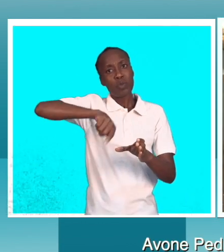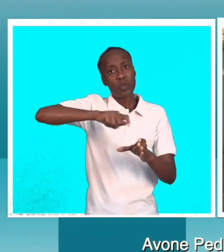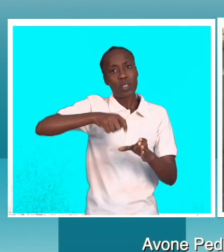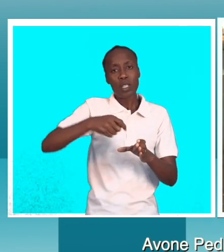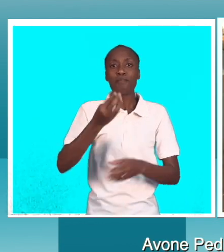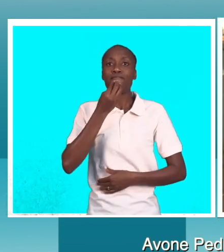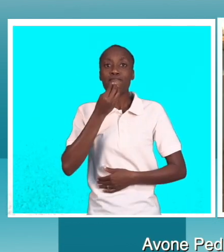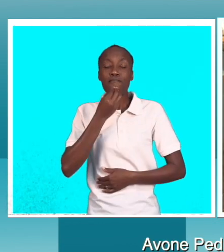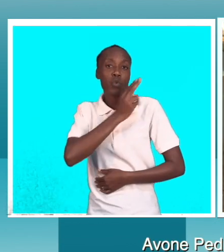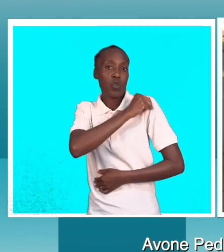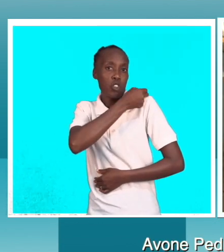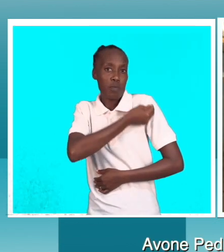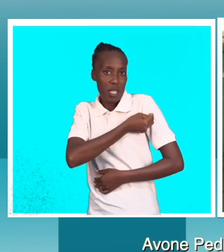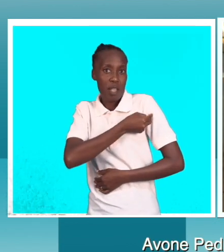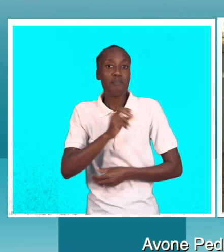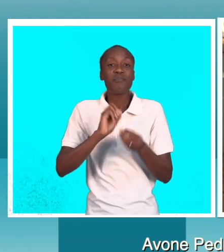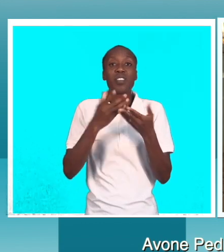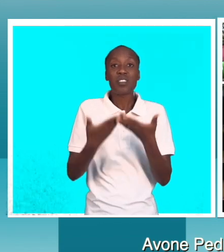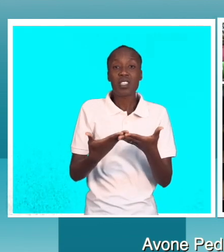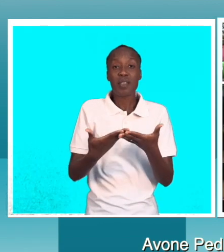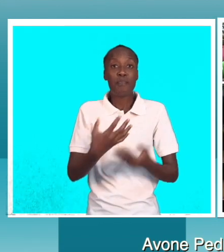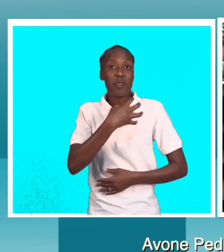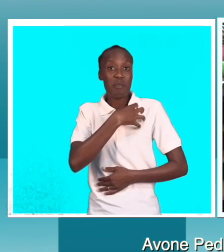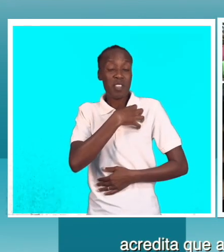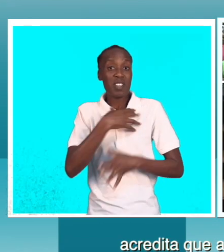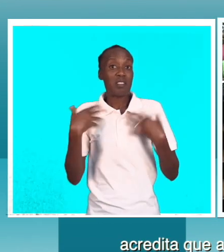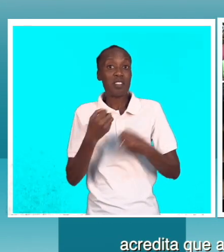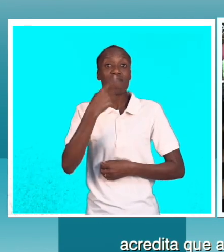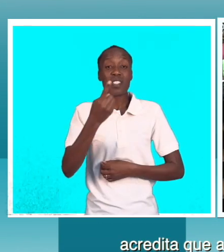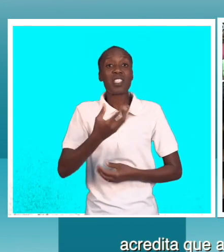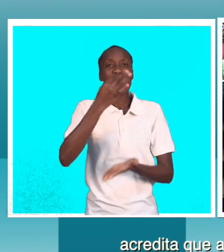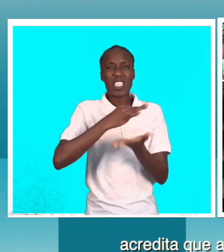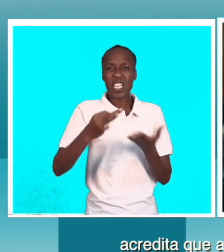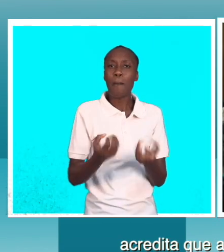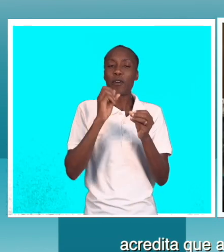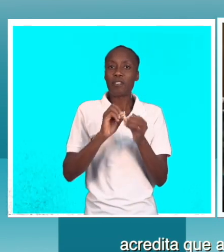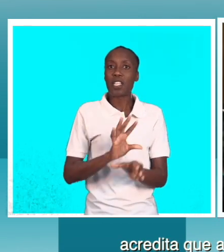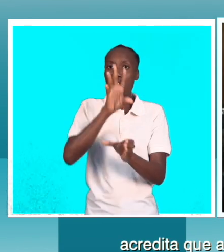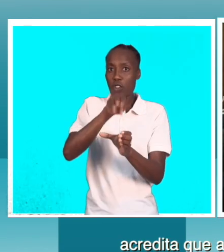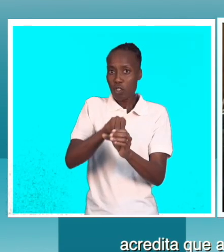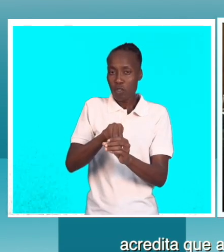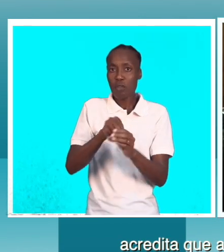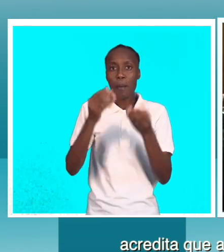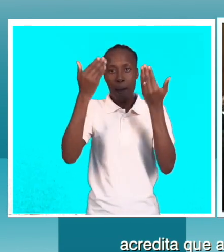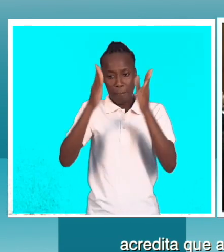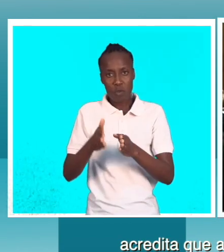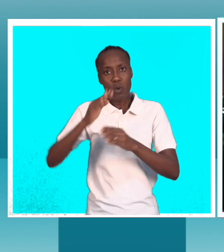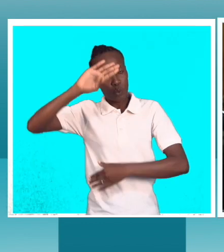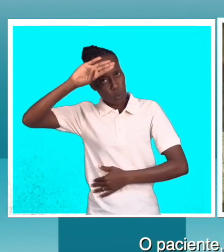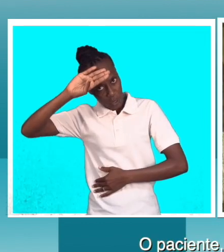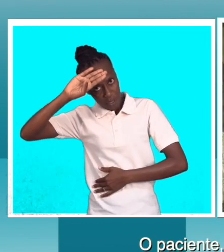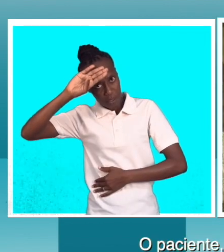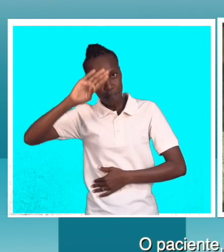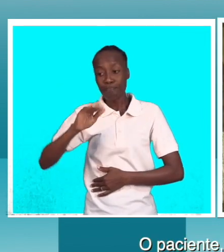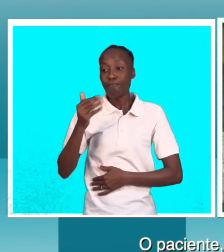Direção Nacional de Hotelaria Hospitalar, no MISAL, diz que a higiene pode fazer parte da terapia.